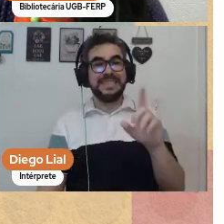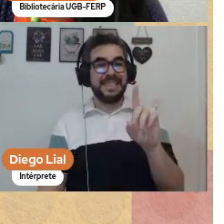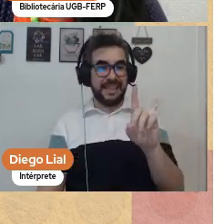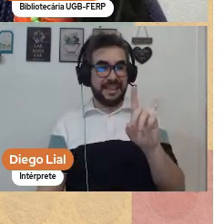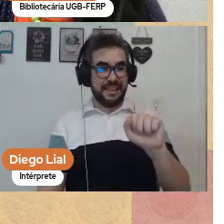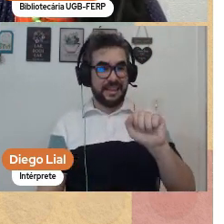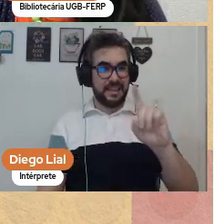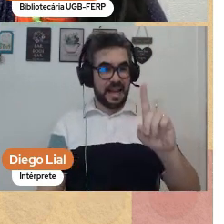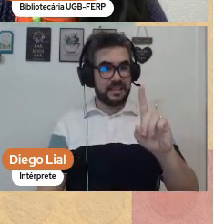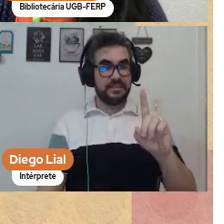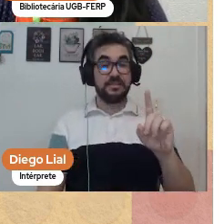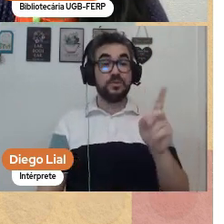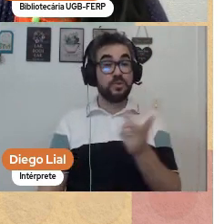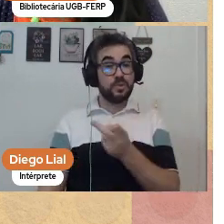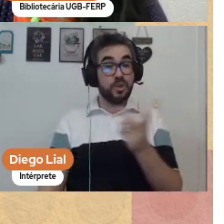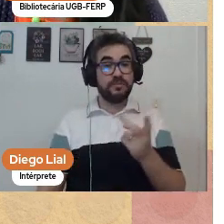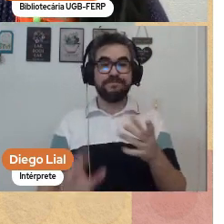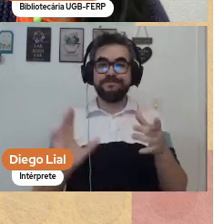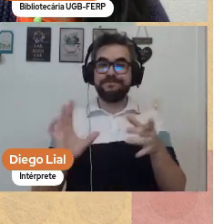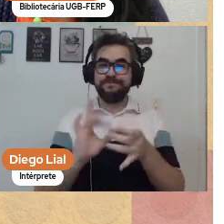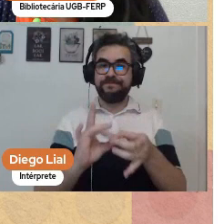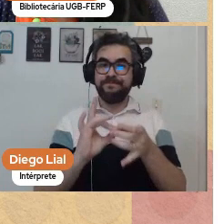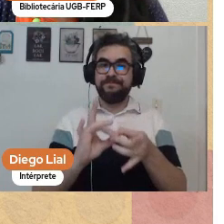arquivo permanente e a partir